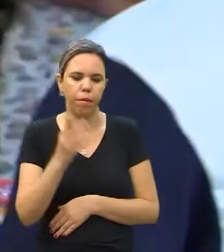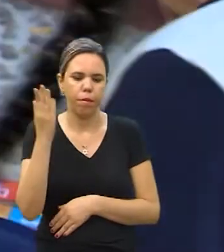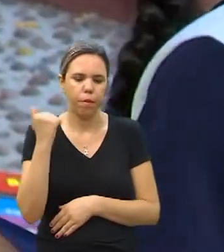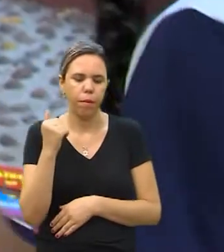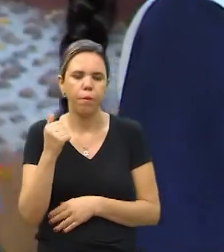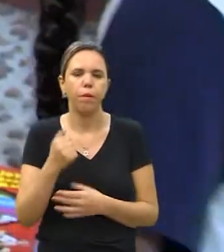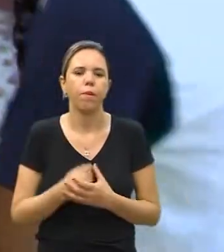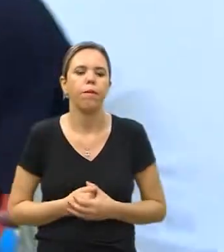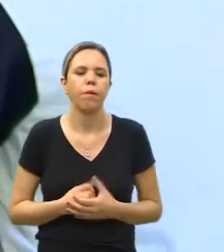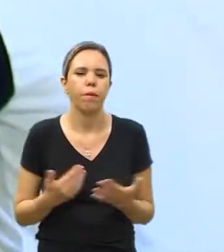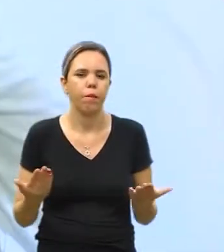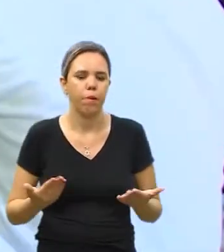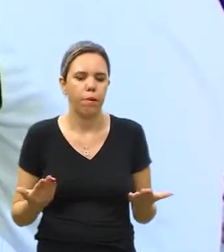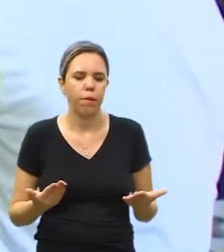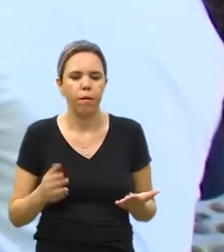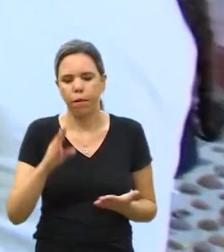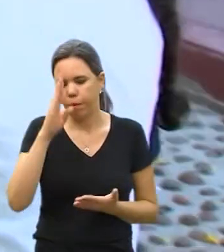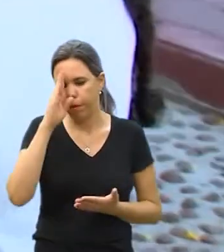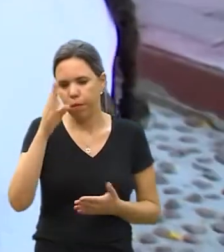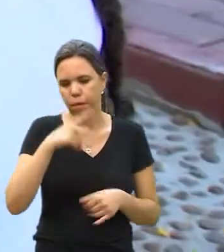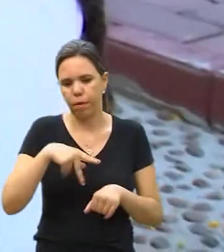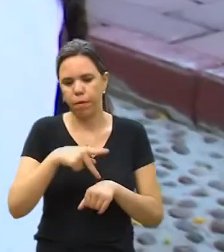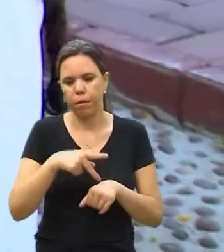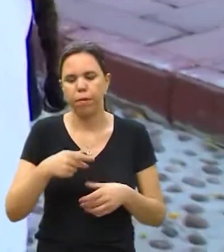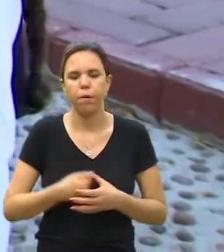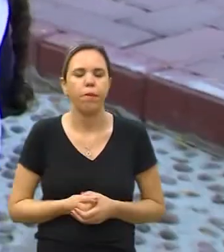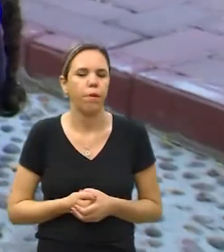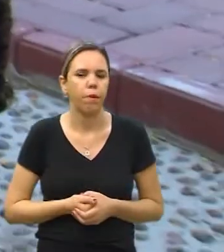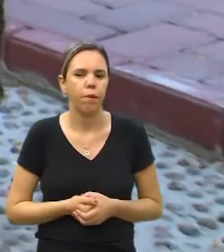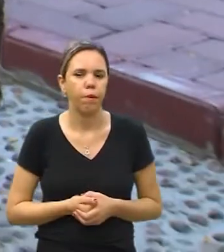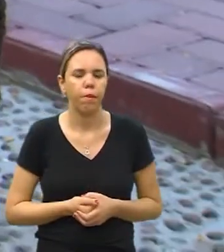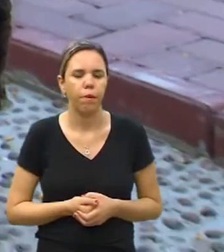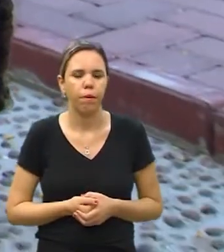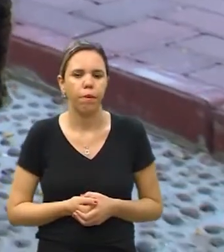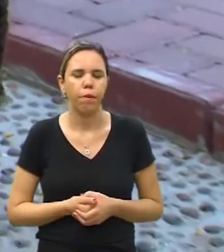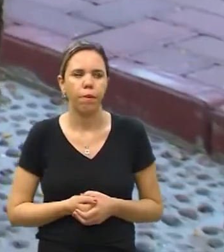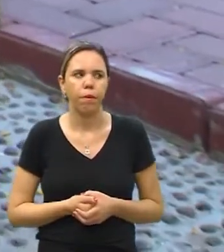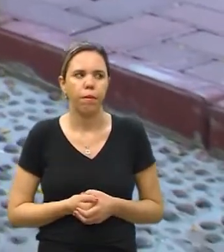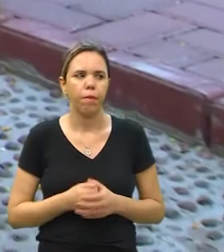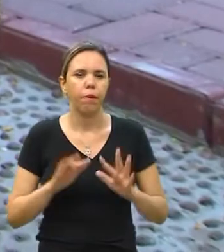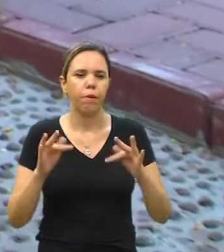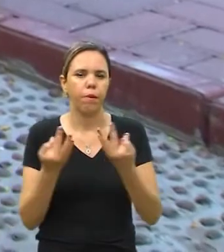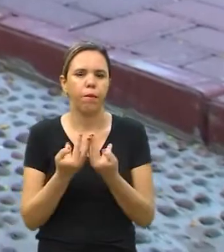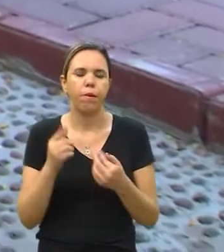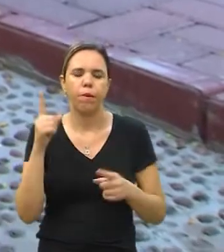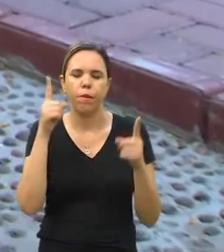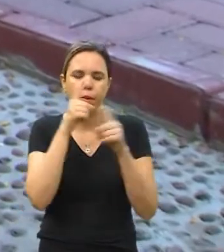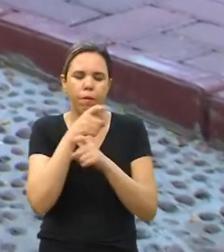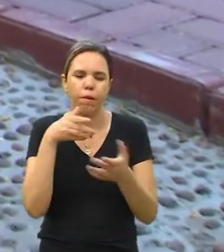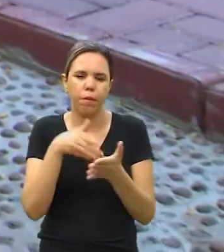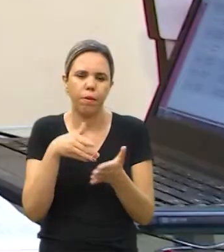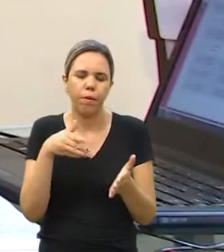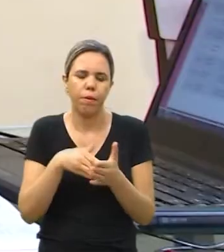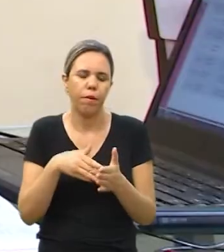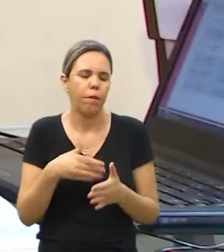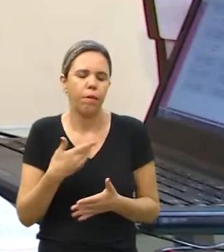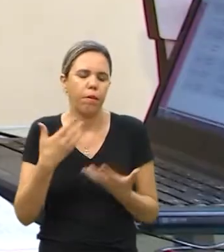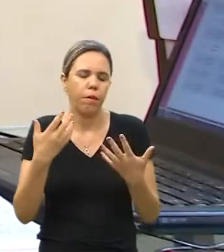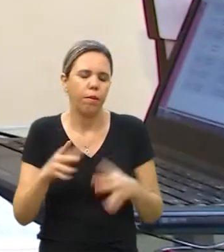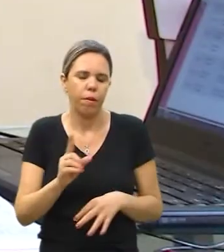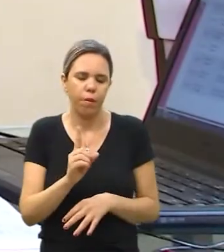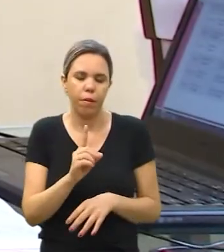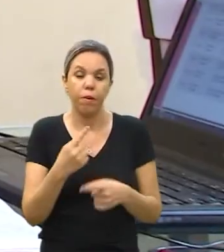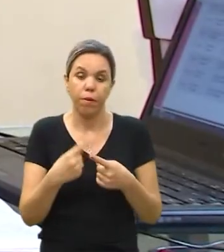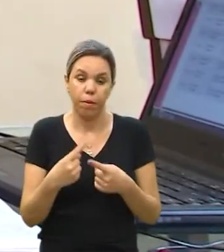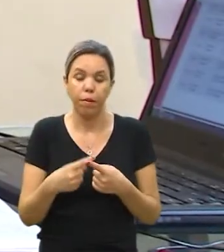sei. Mas hoje em dia, principalmente no nosso país, os pais às vezes têm dificuldade, às vezes não é porque eles não querem,